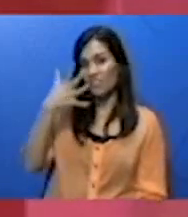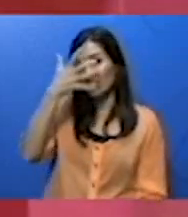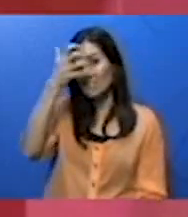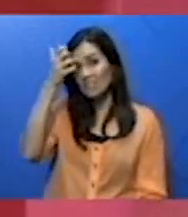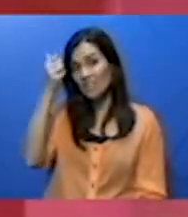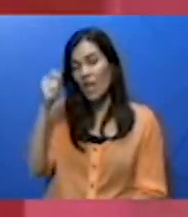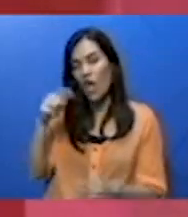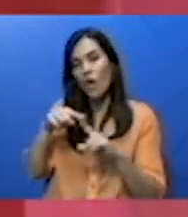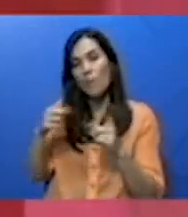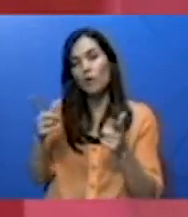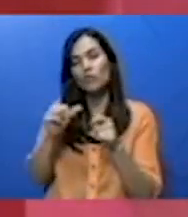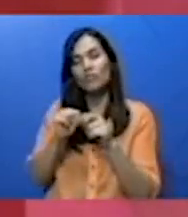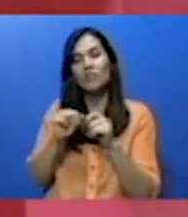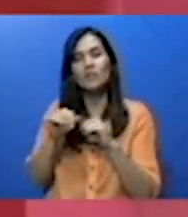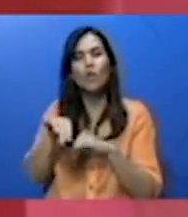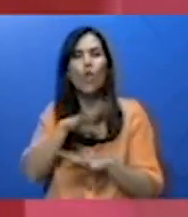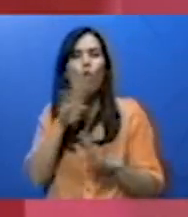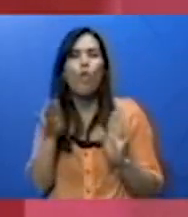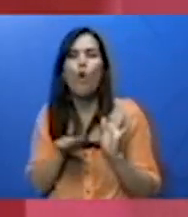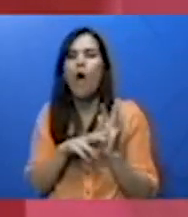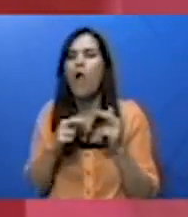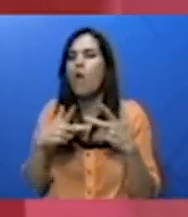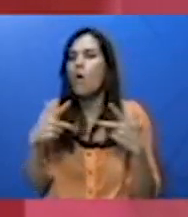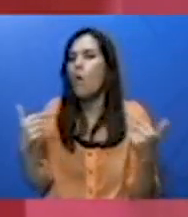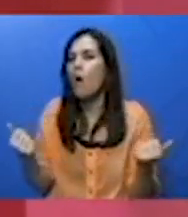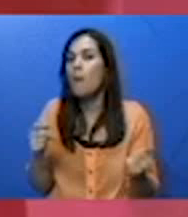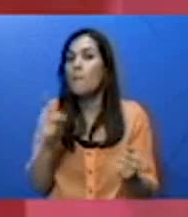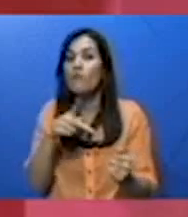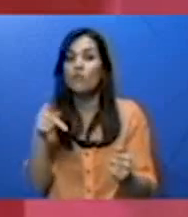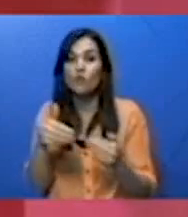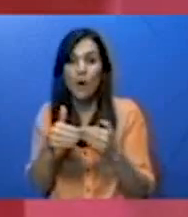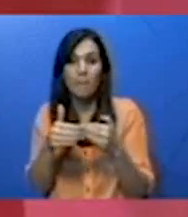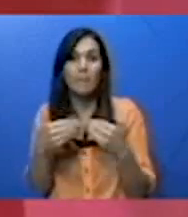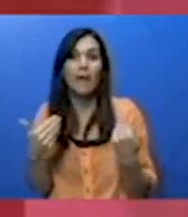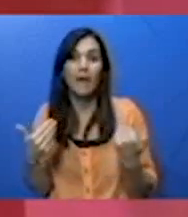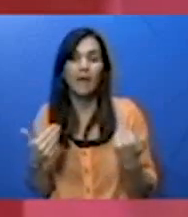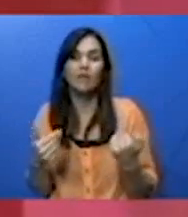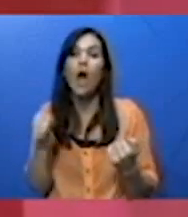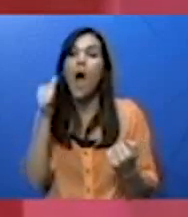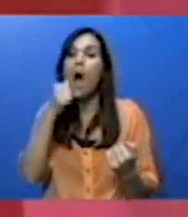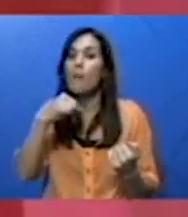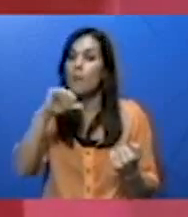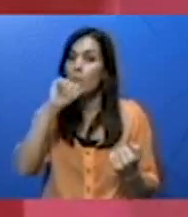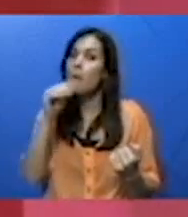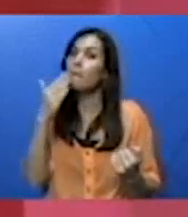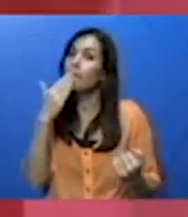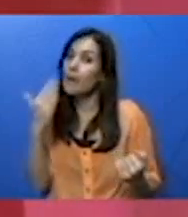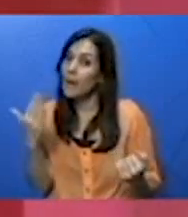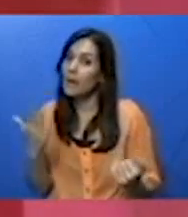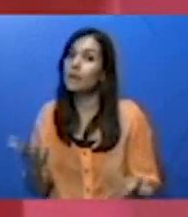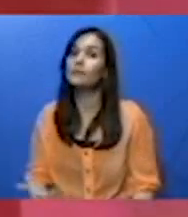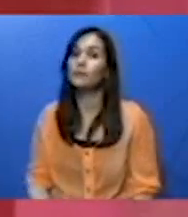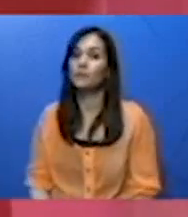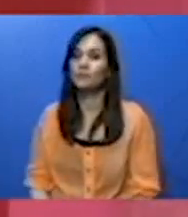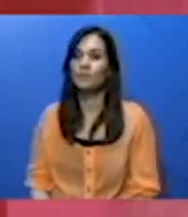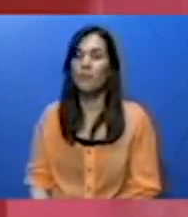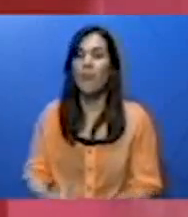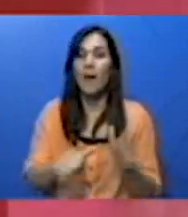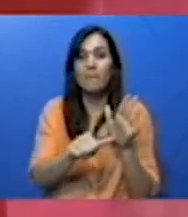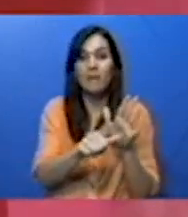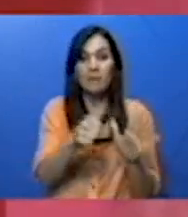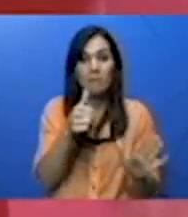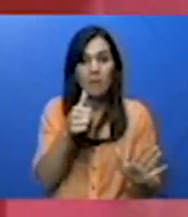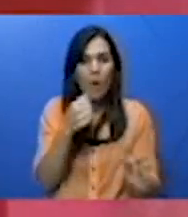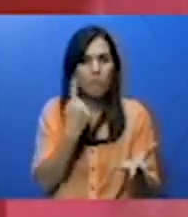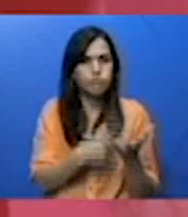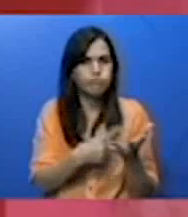feito tudo. Isso, faz tudo direitinho. Assim, minha mãe fala assim, primeiro a obrigação, depois a diversão. Isso, então,